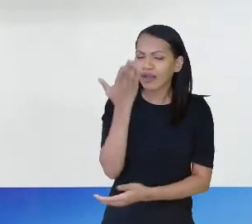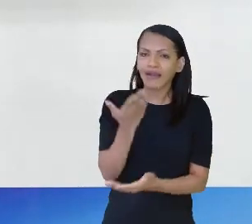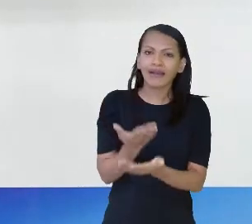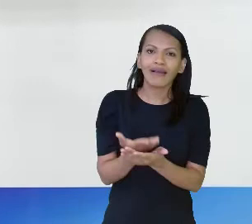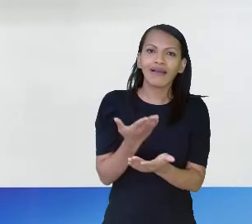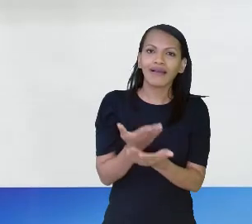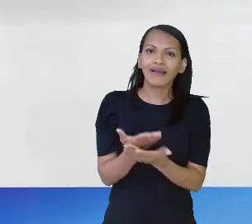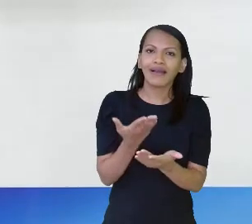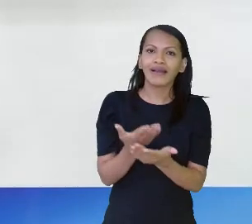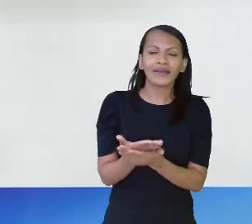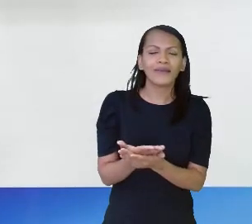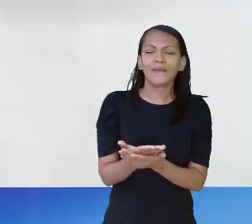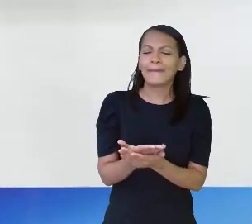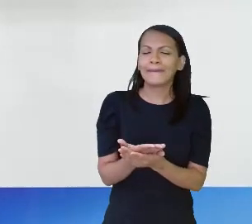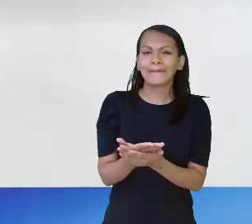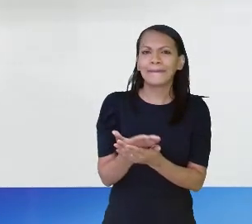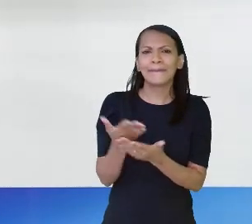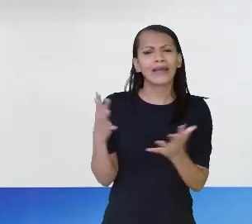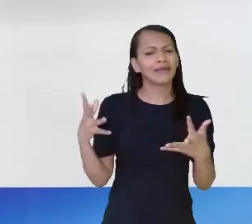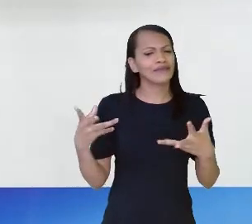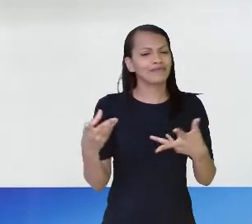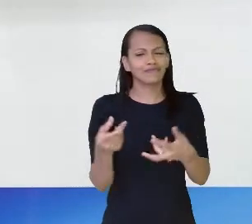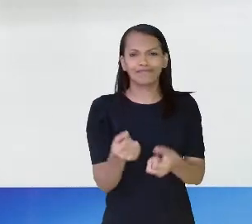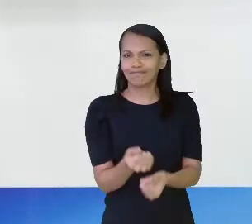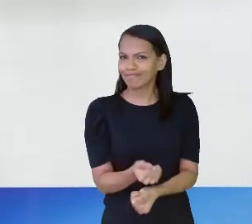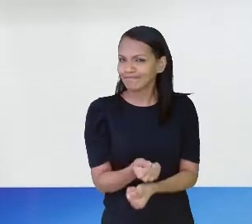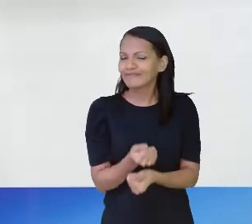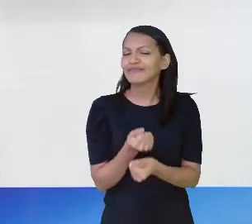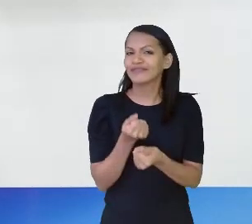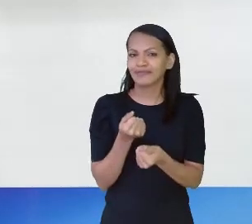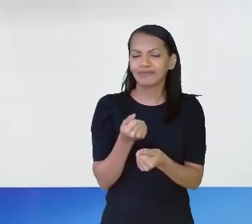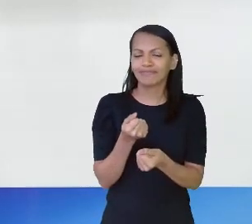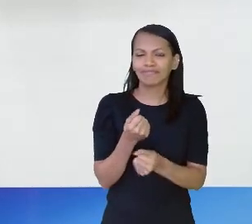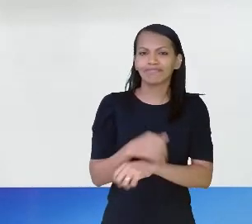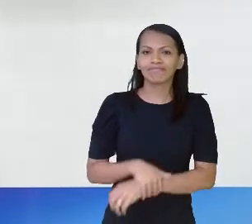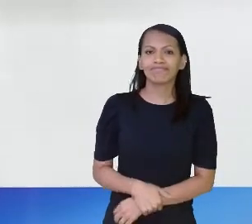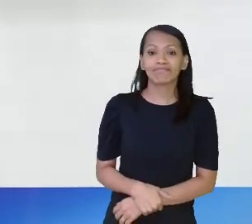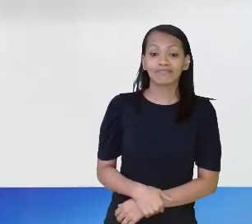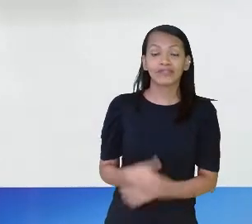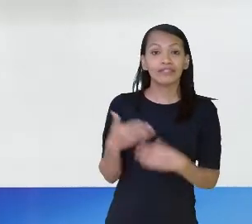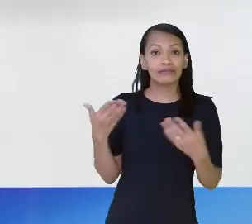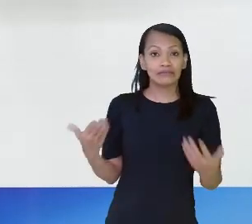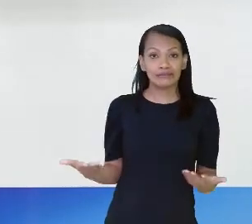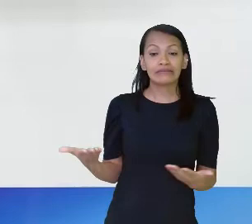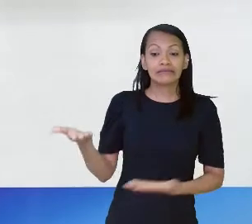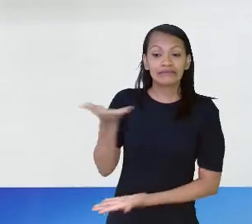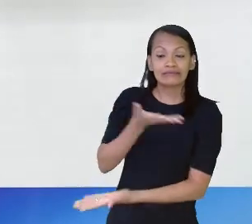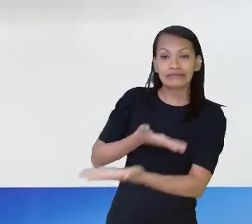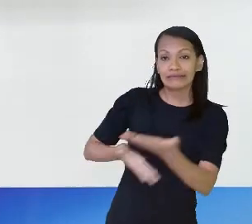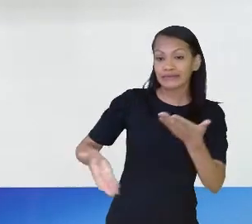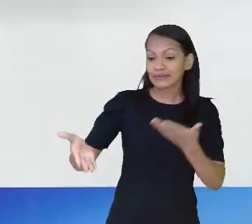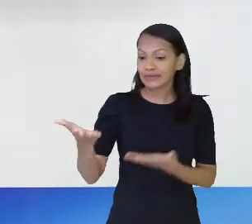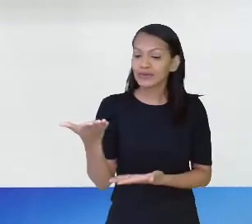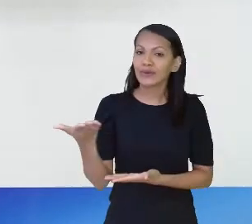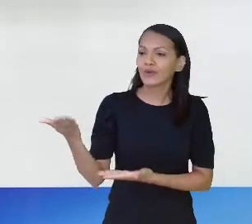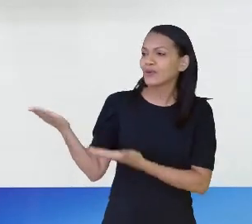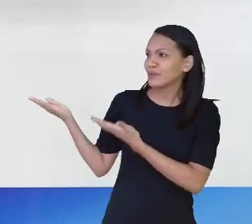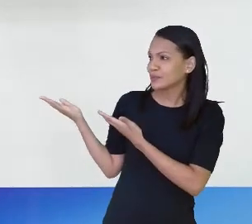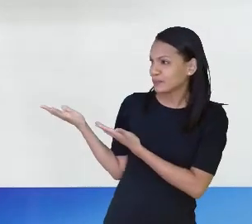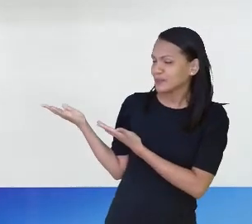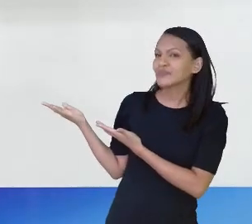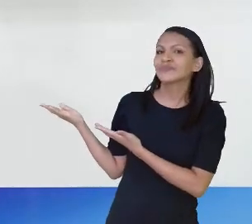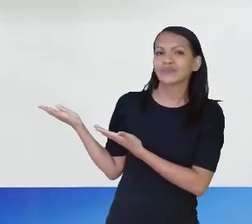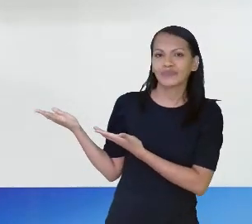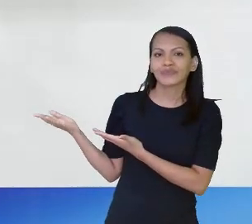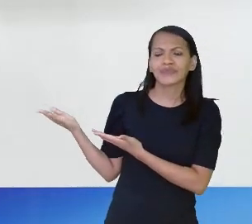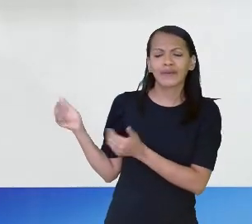será um doce, será maravilhosa. Para interagir comigo, está